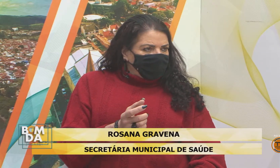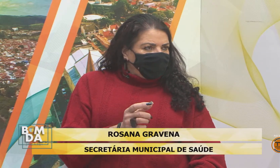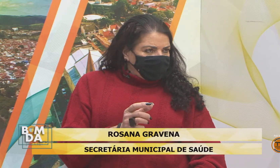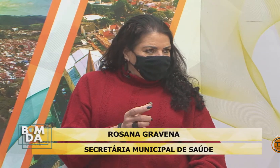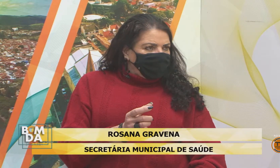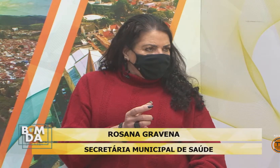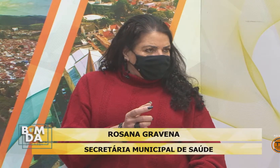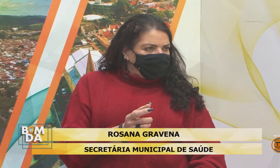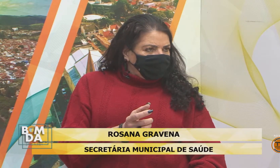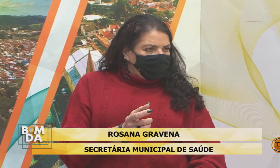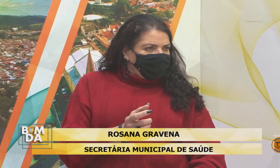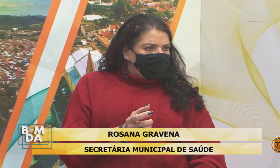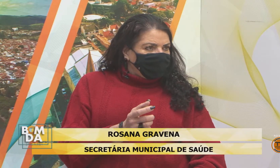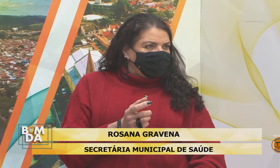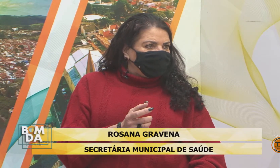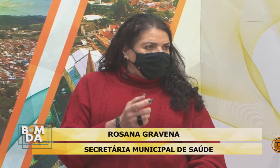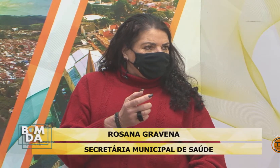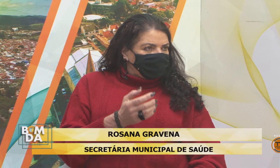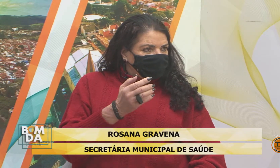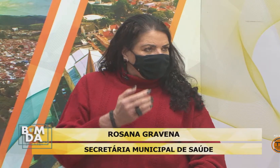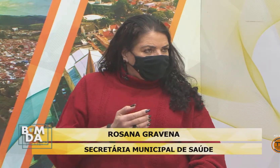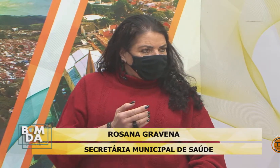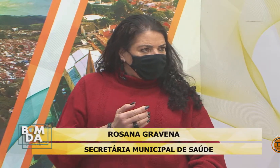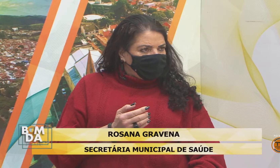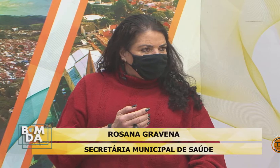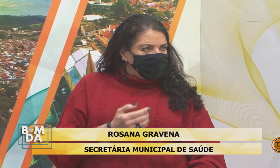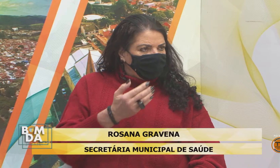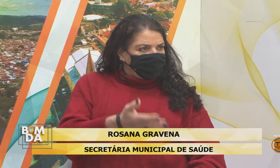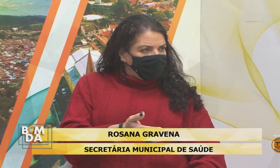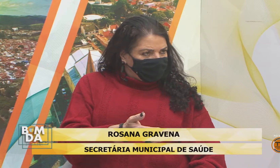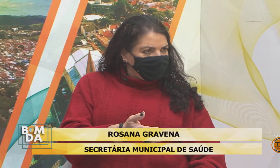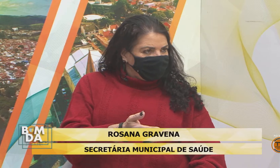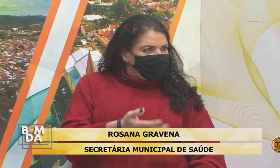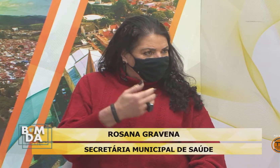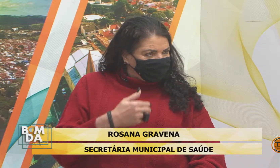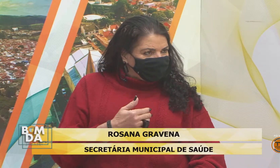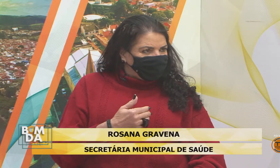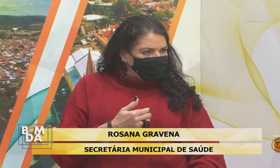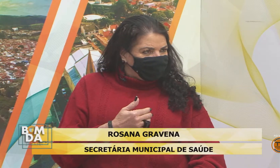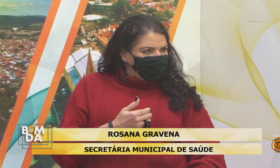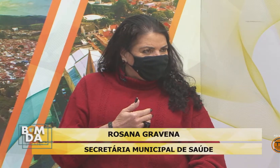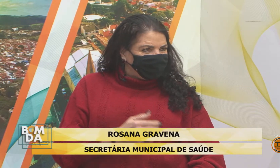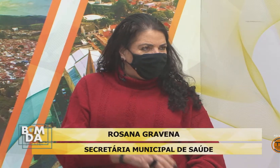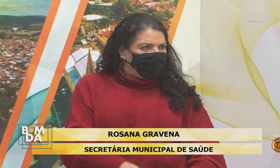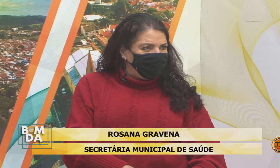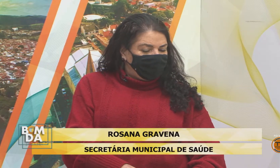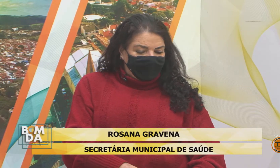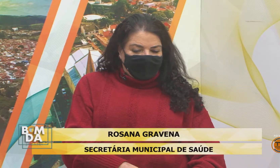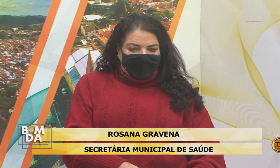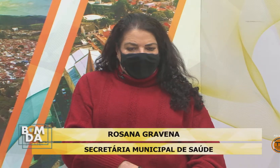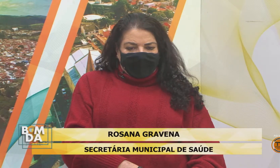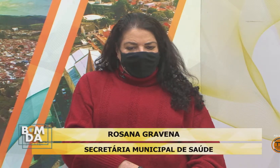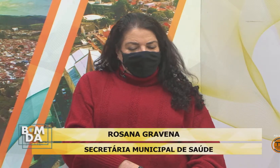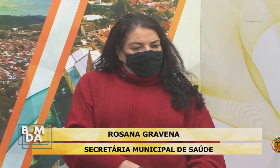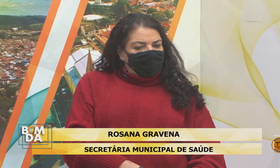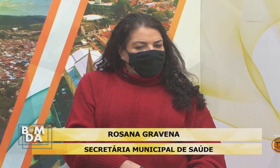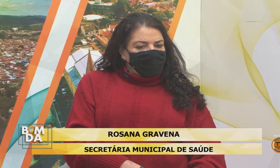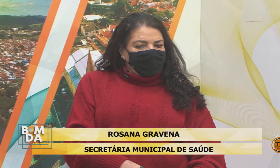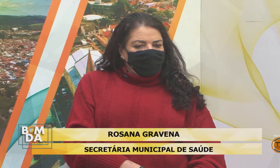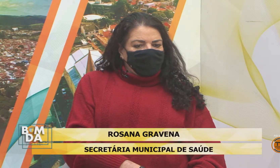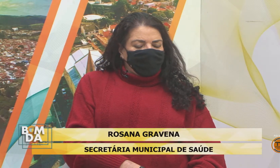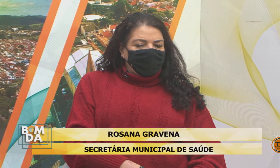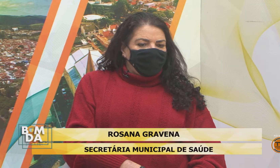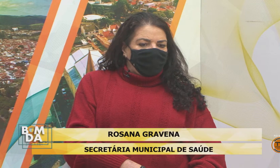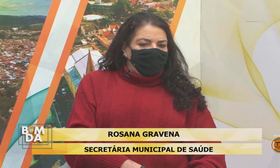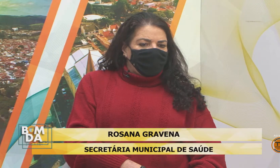confunde com o Covid, né? Isso é ruim. Às vezes, até a pessoa tem uma gripe primeiro e pega o Covid depois, porque está com o organismo fraco, né? E também a